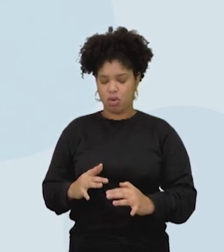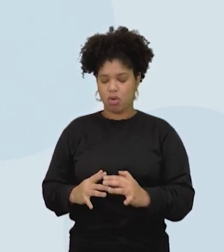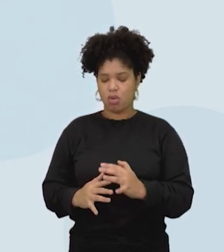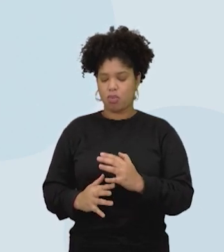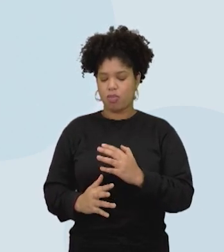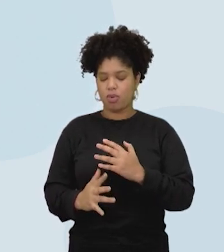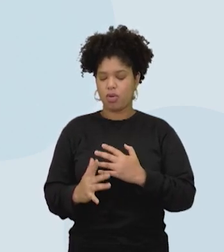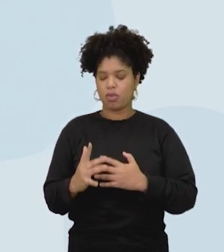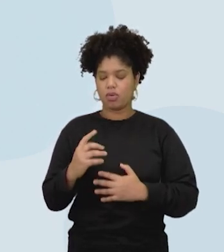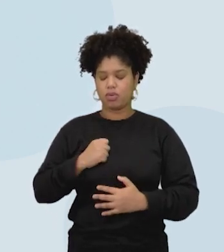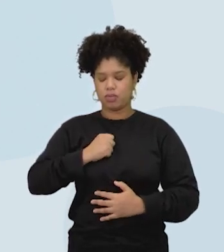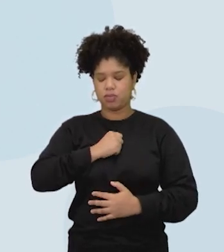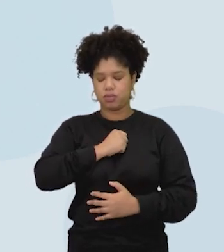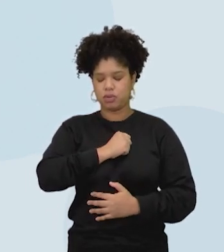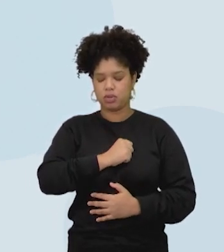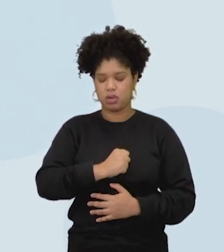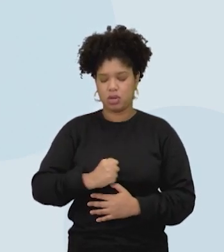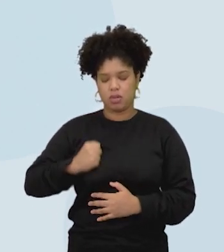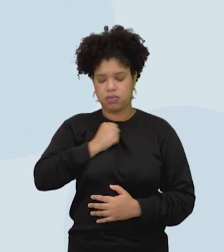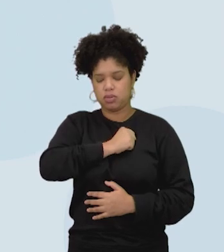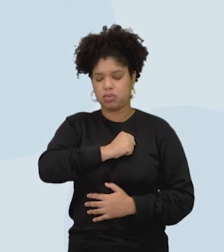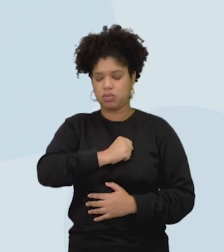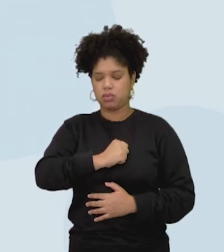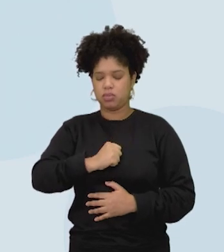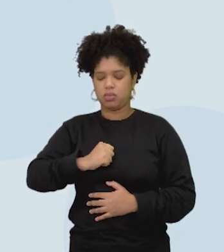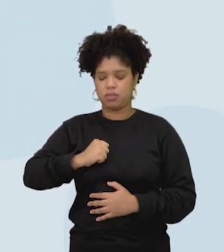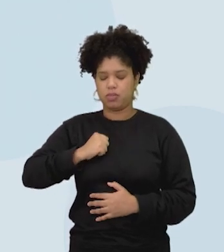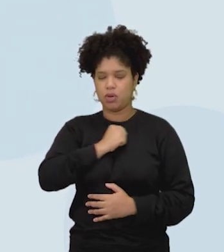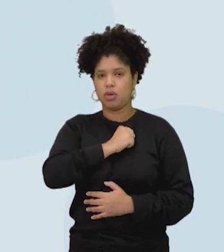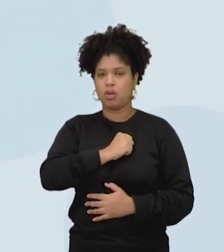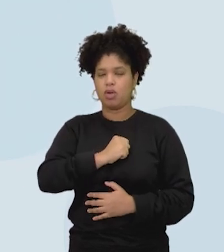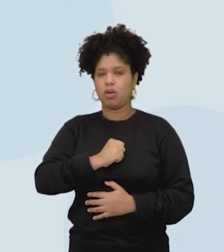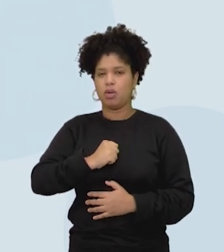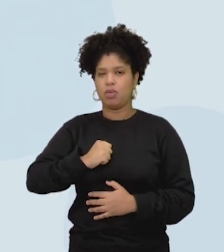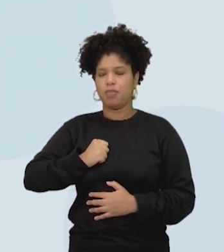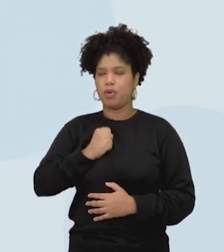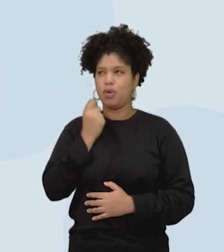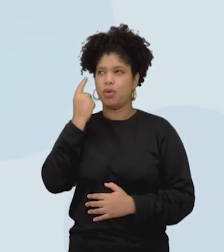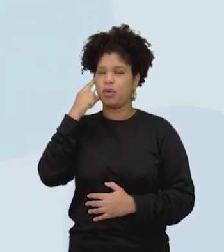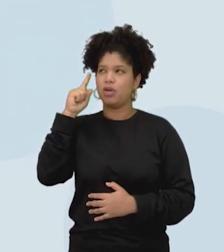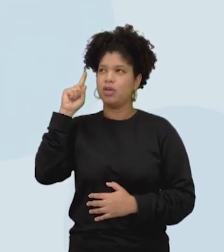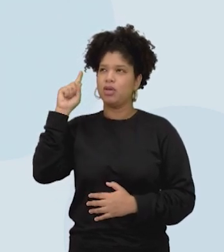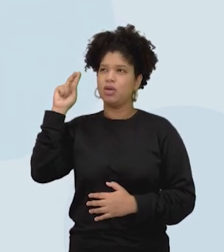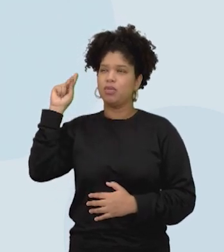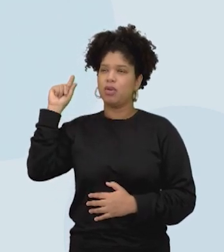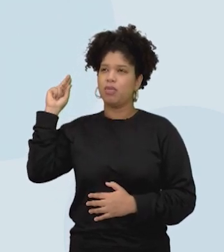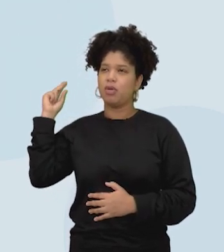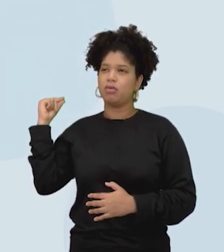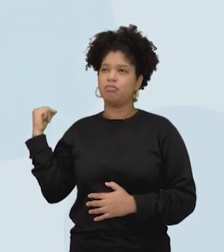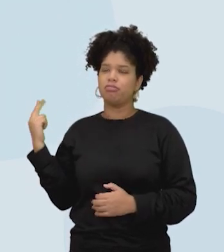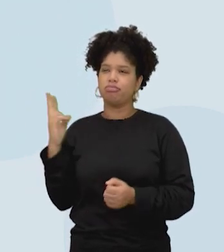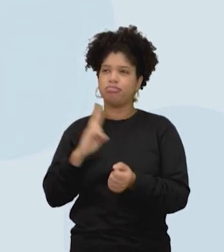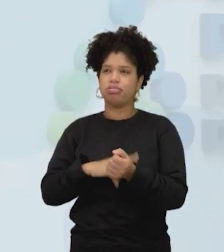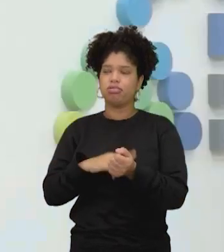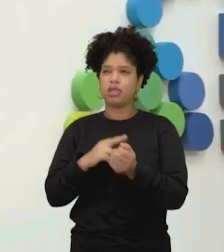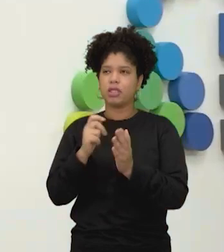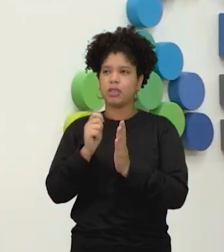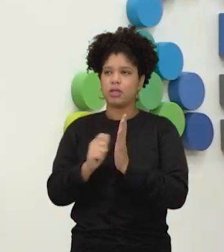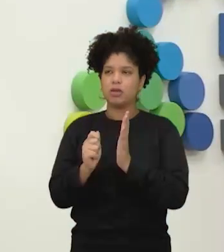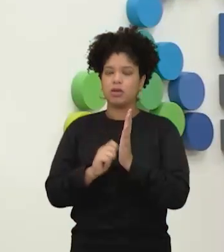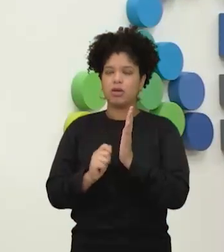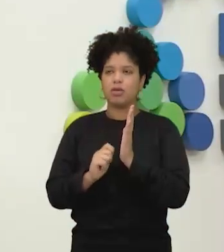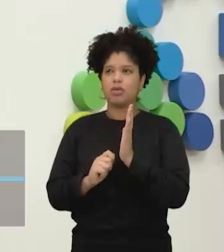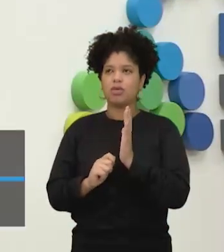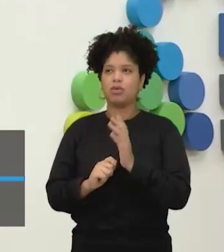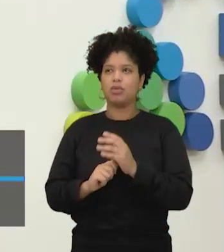saudades, fique batendo nas perpétuas grades do último verso que eu fizer no mundo. Gente, esse poema aí é um dos